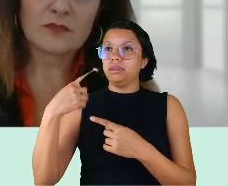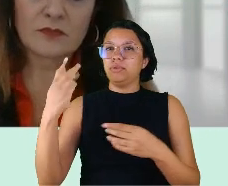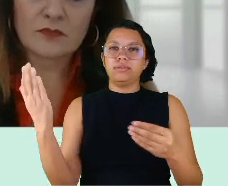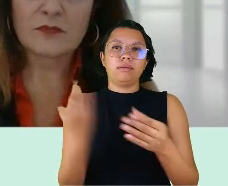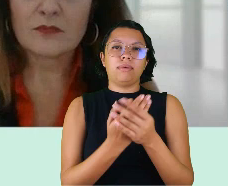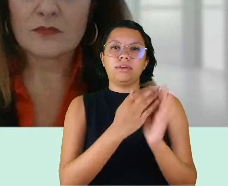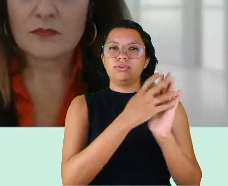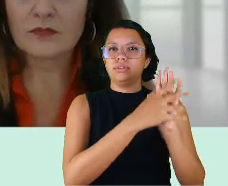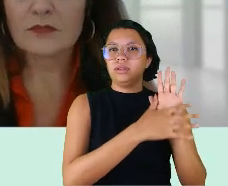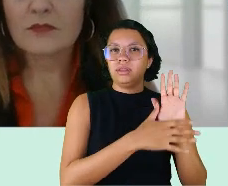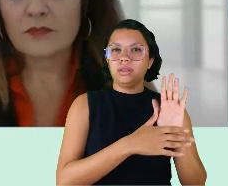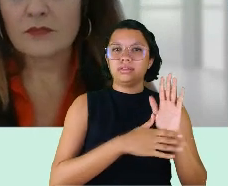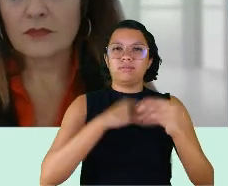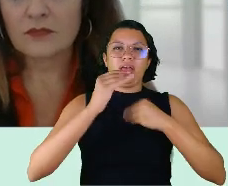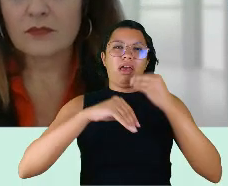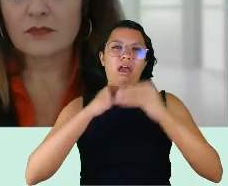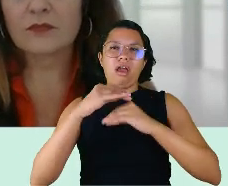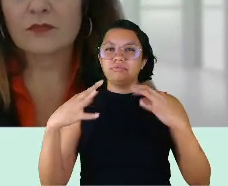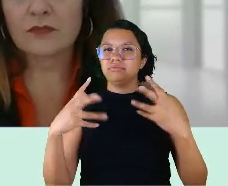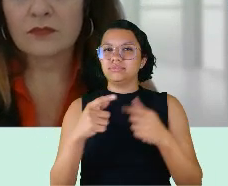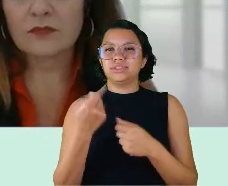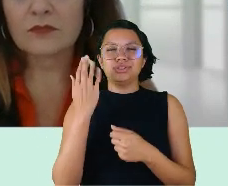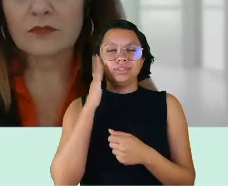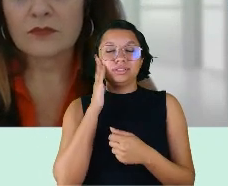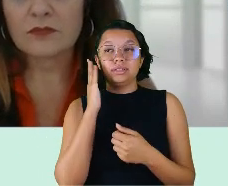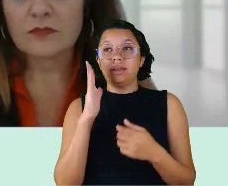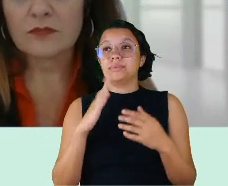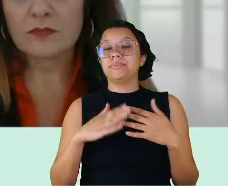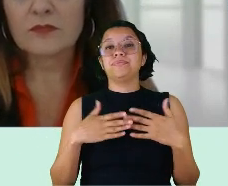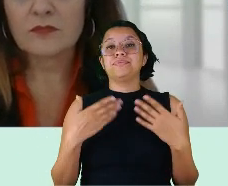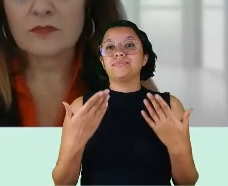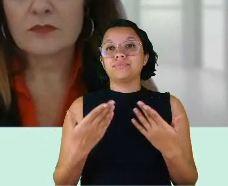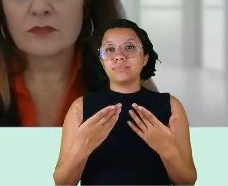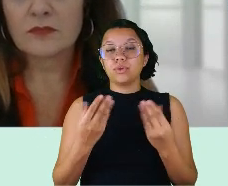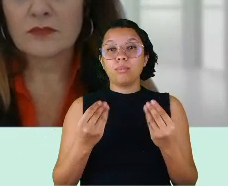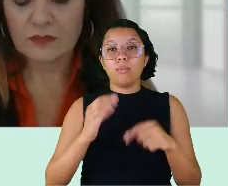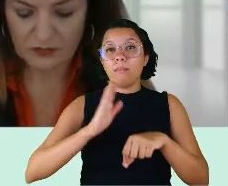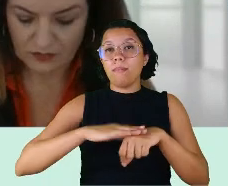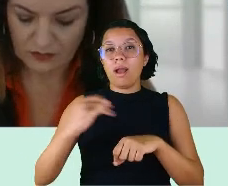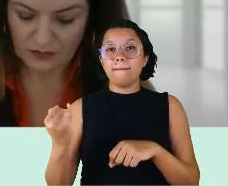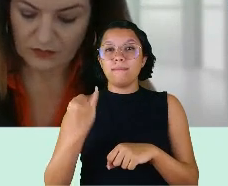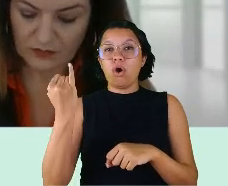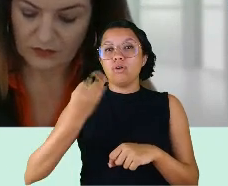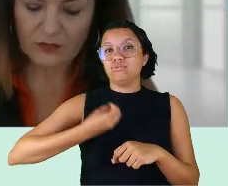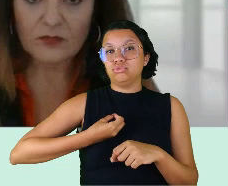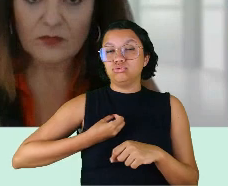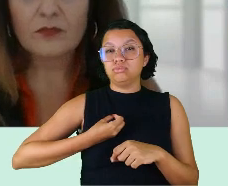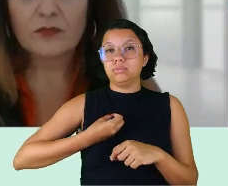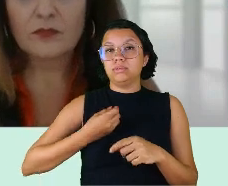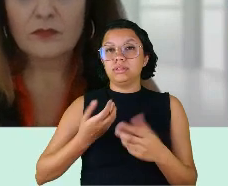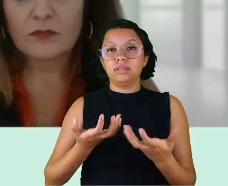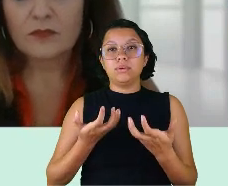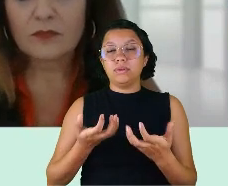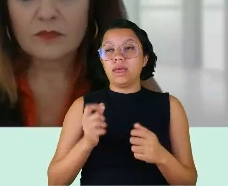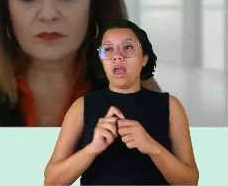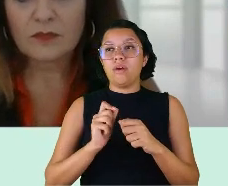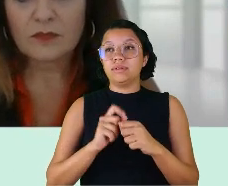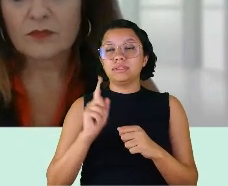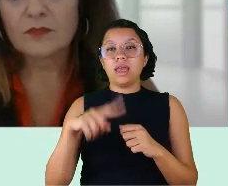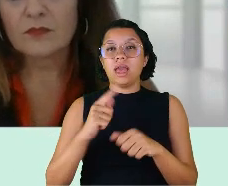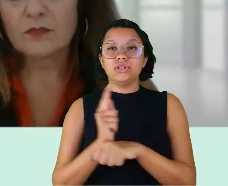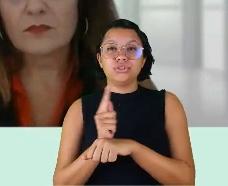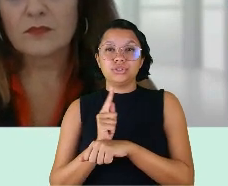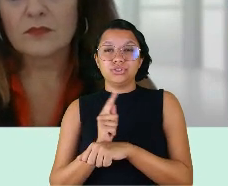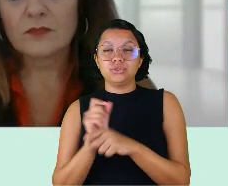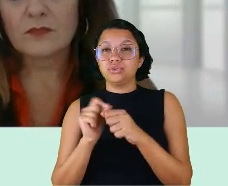embargo de declaração, vão dar aquela confusão toda que a gente sabe. Não, muito mais importante que os números que eu pretendo produzir